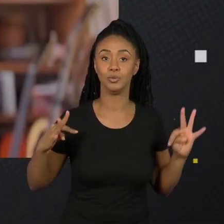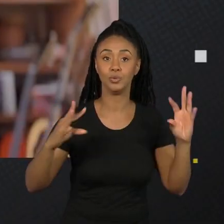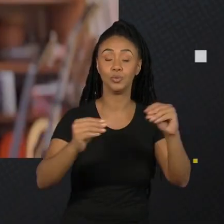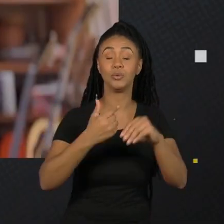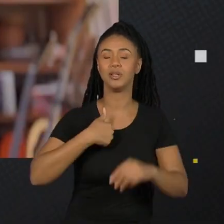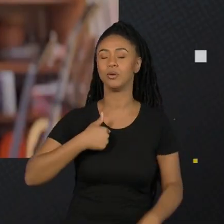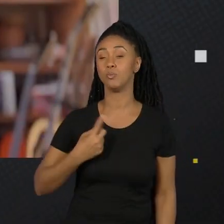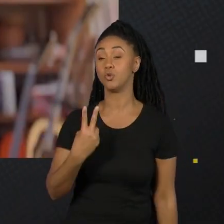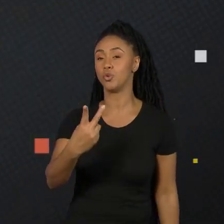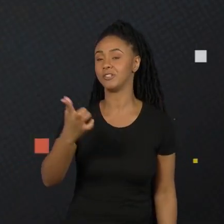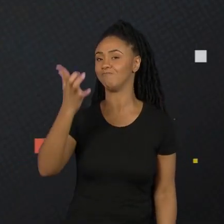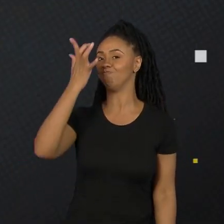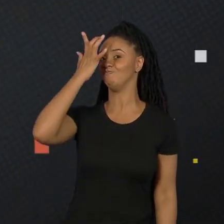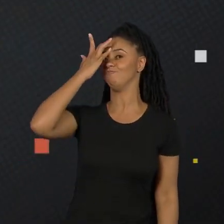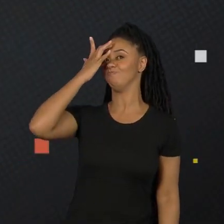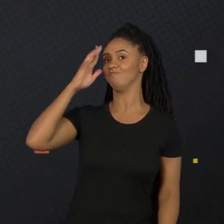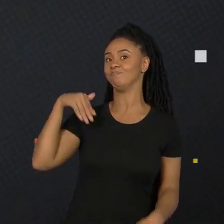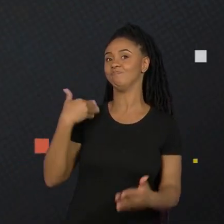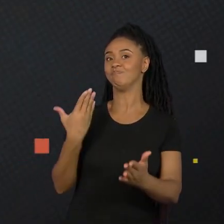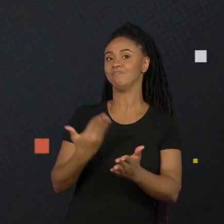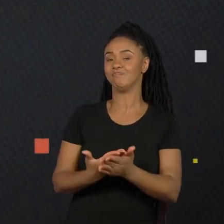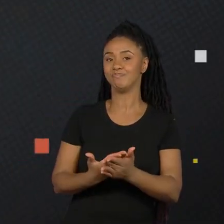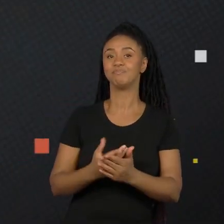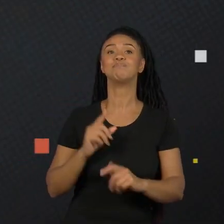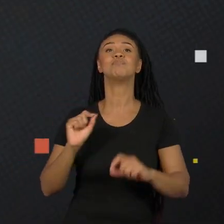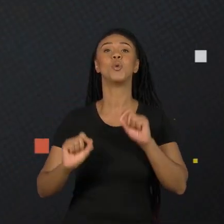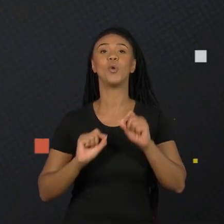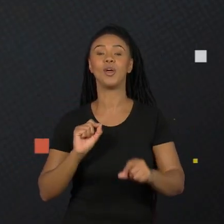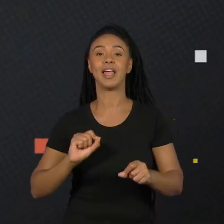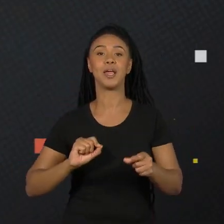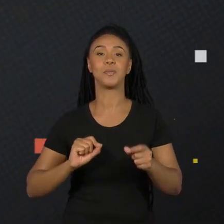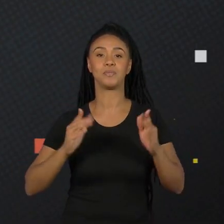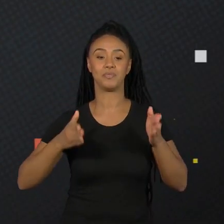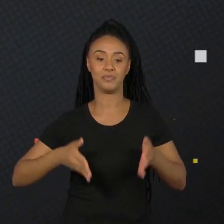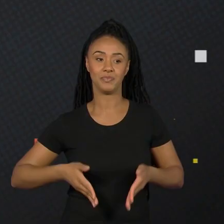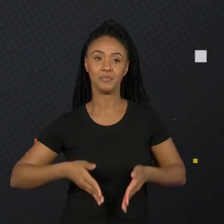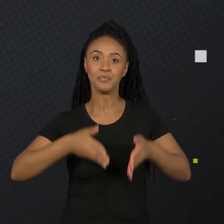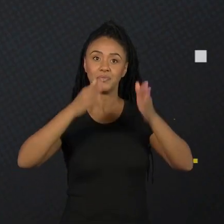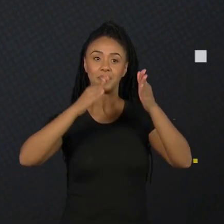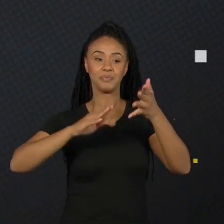2 coisas: a escada de neon